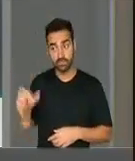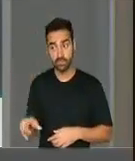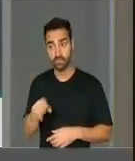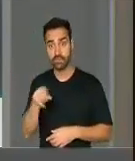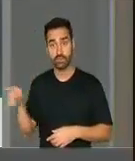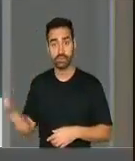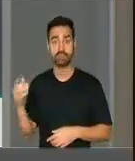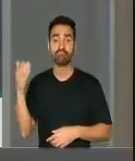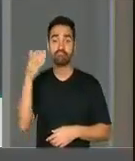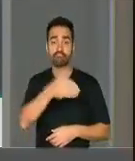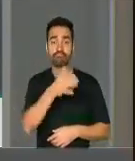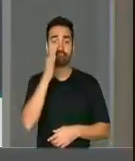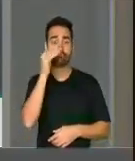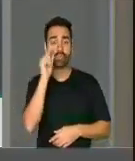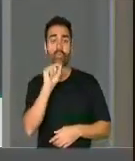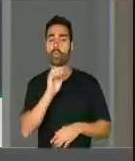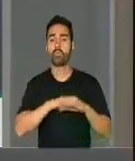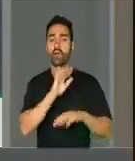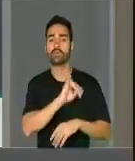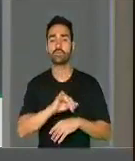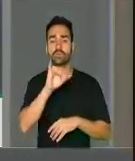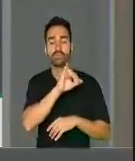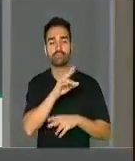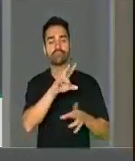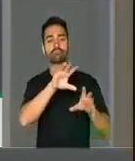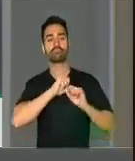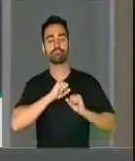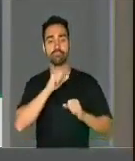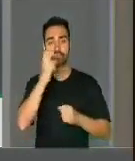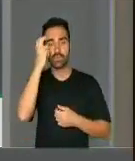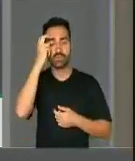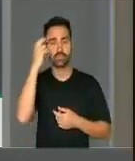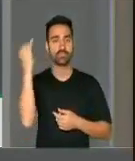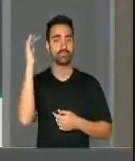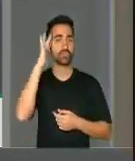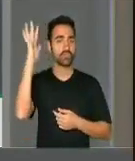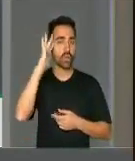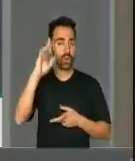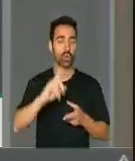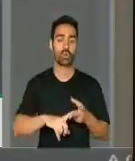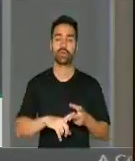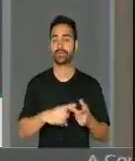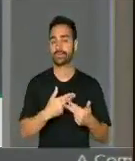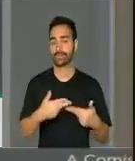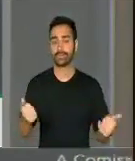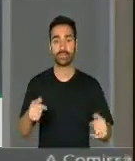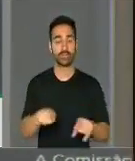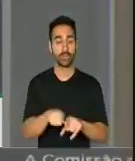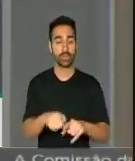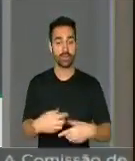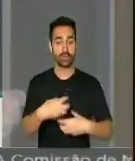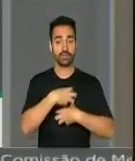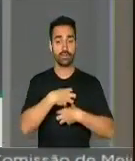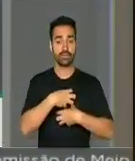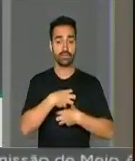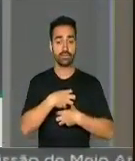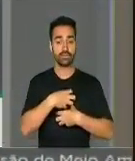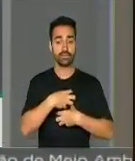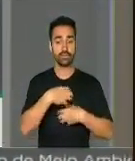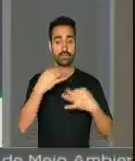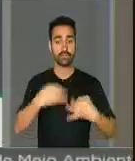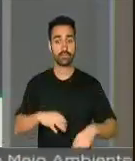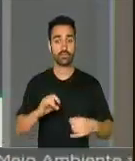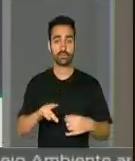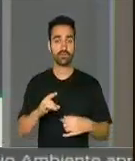aquilo que há de mais importante, os sonhos, a cultura e a certeza de que não só o corpo